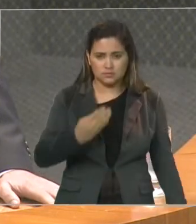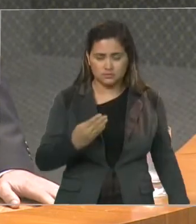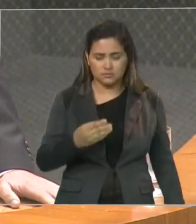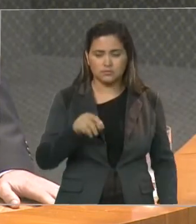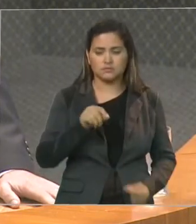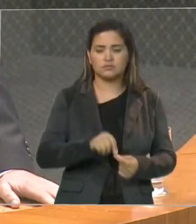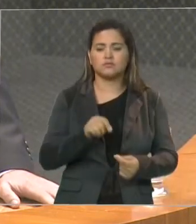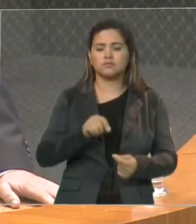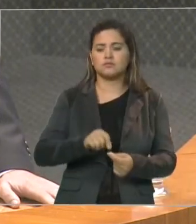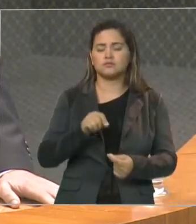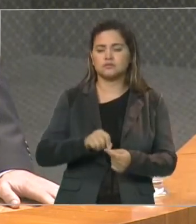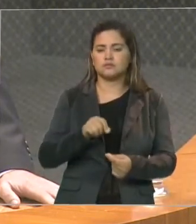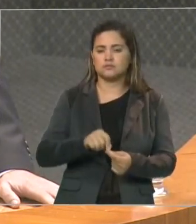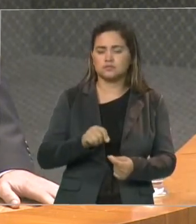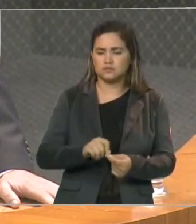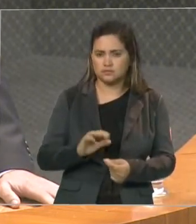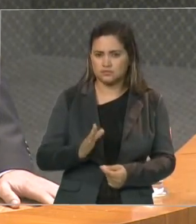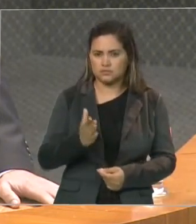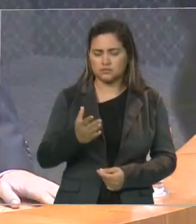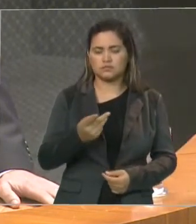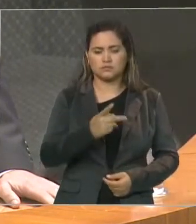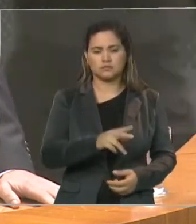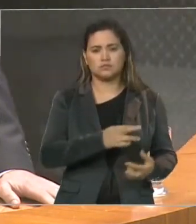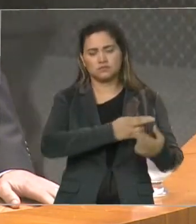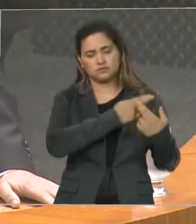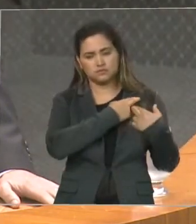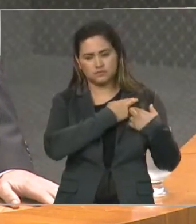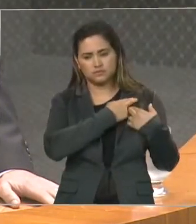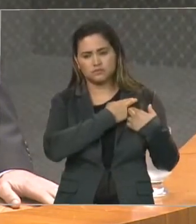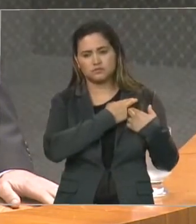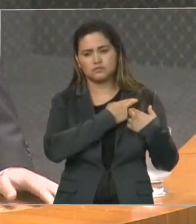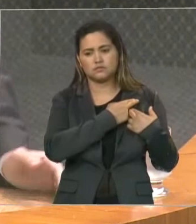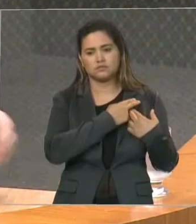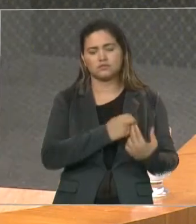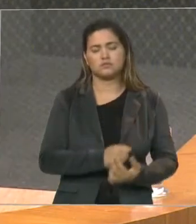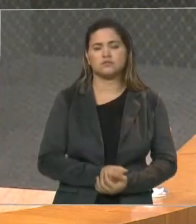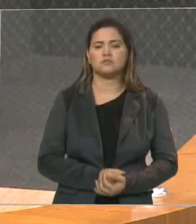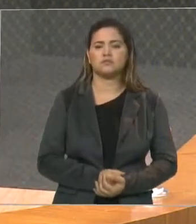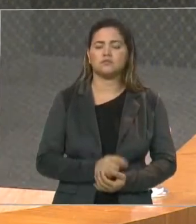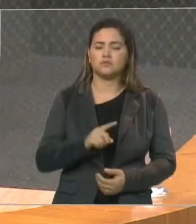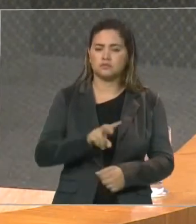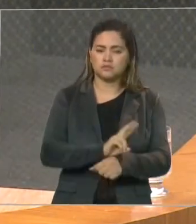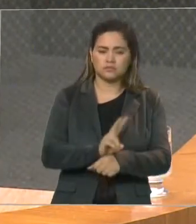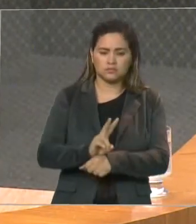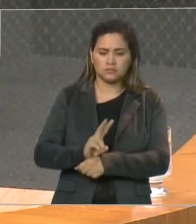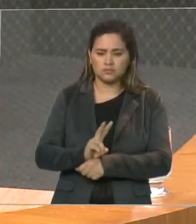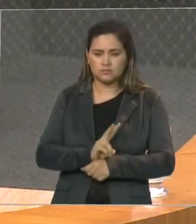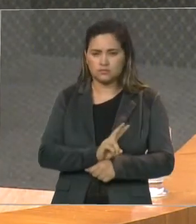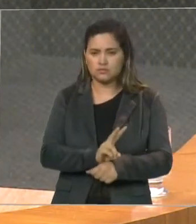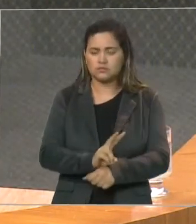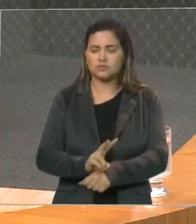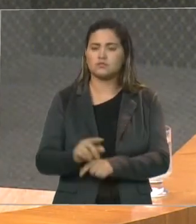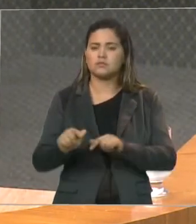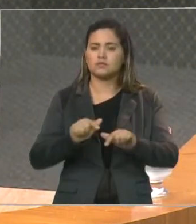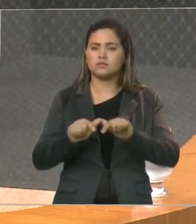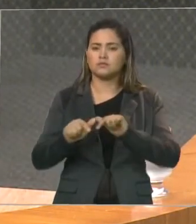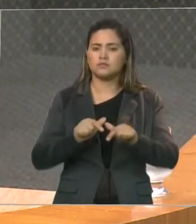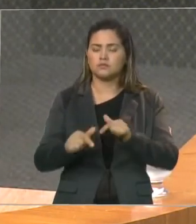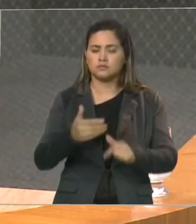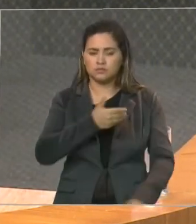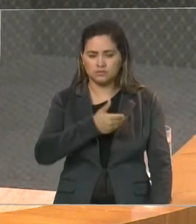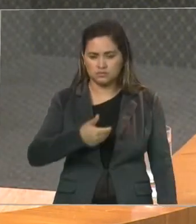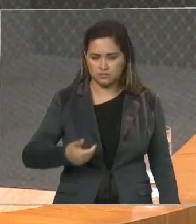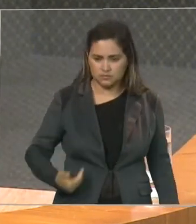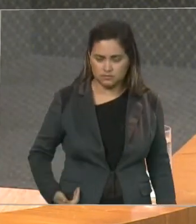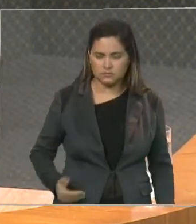fazendo valer aquilo que é a sua função, que é exatamente fiscalizar os atos do Poder Executivo, trazer